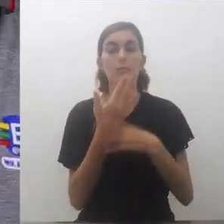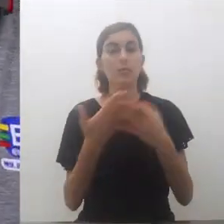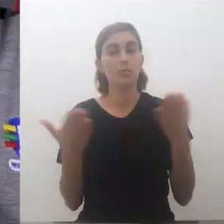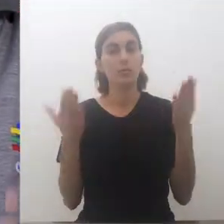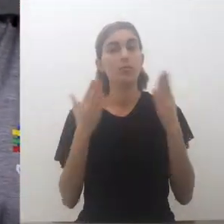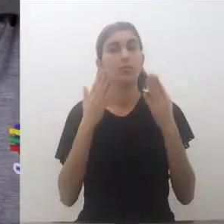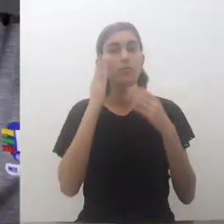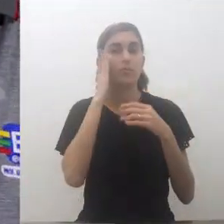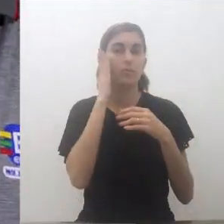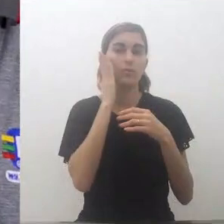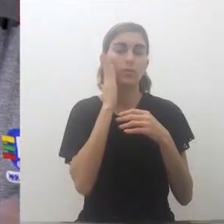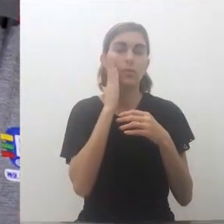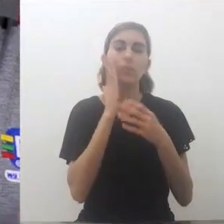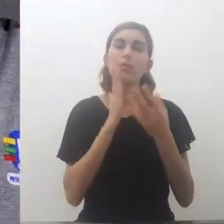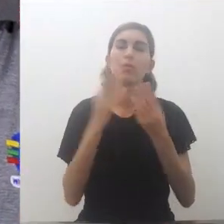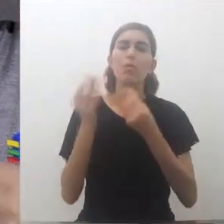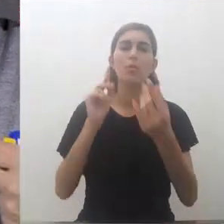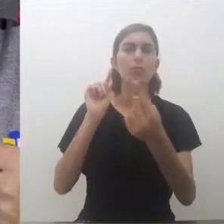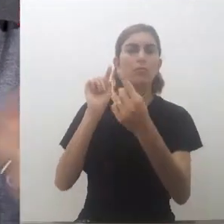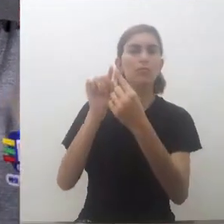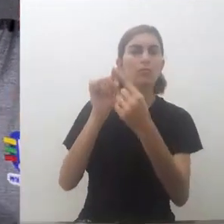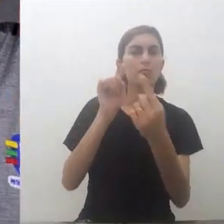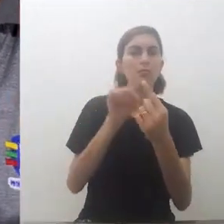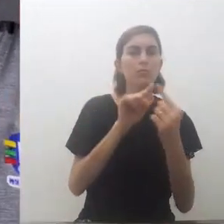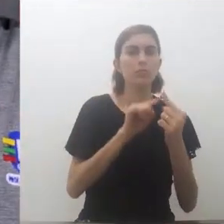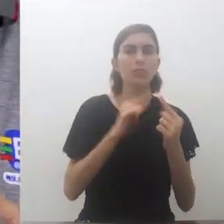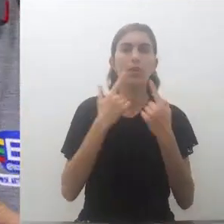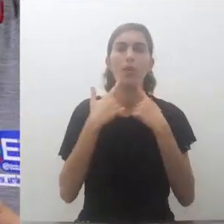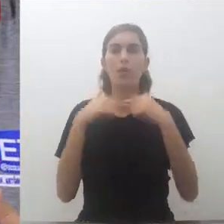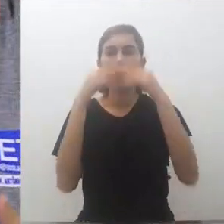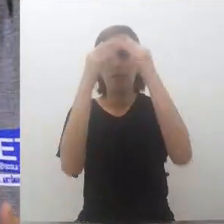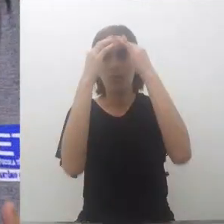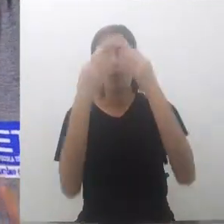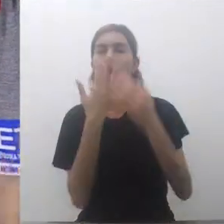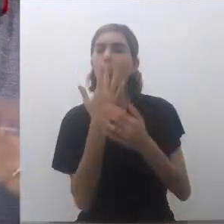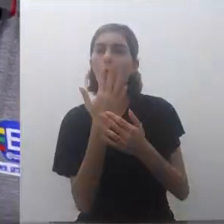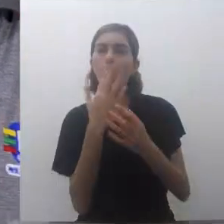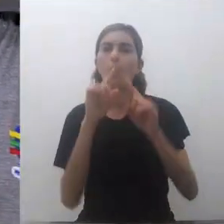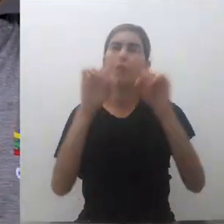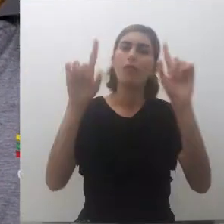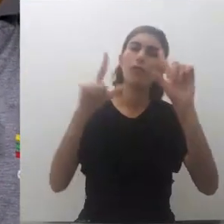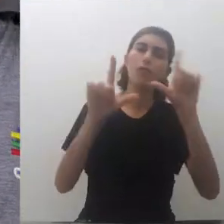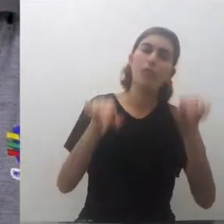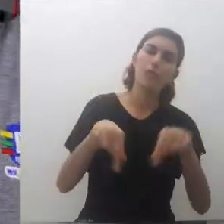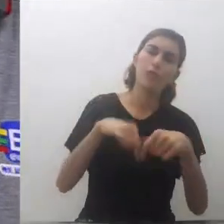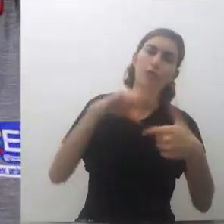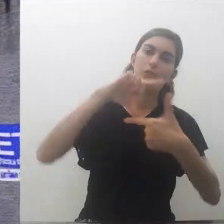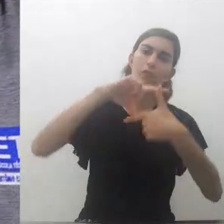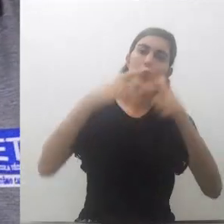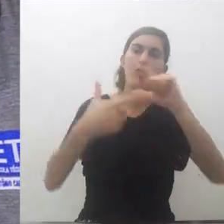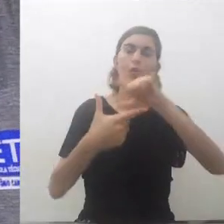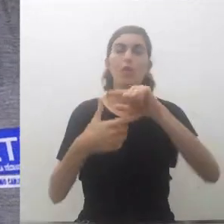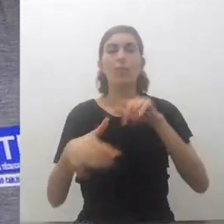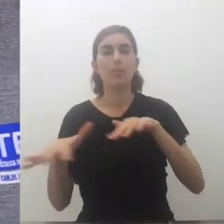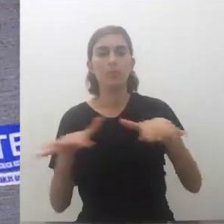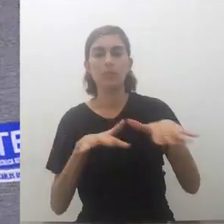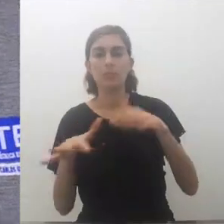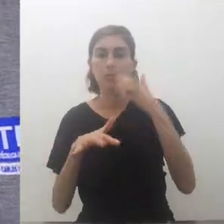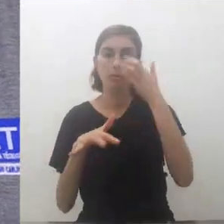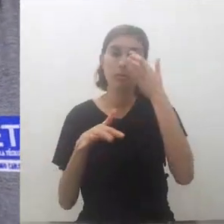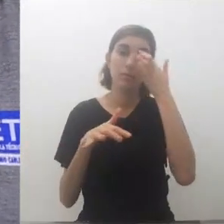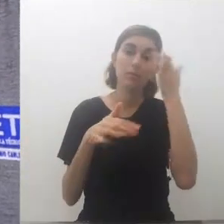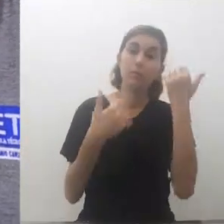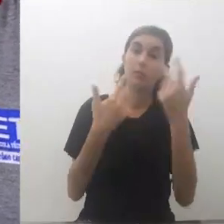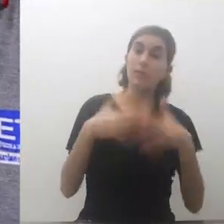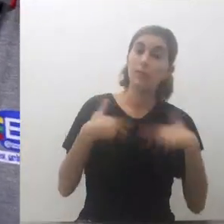saber relacionar essa linguagem de cor e forma para gerar dinamismo, para gerar